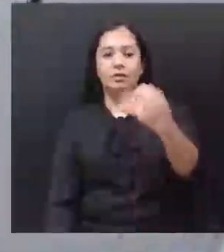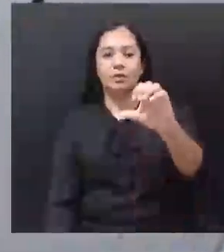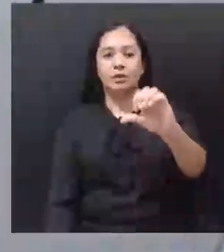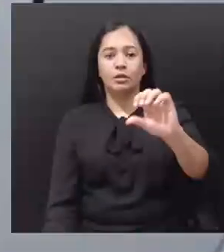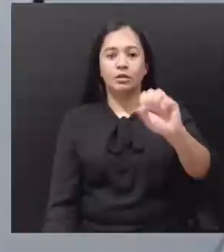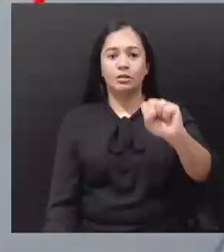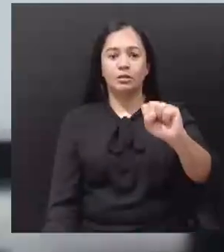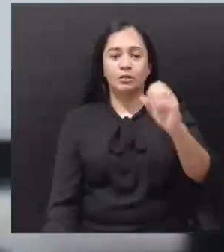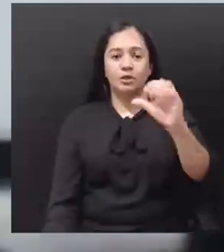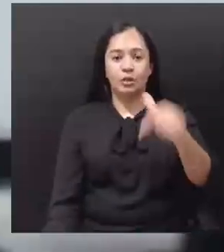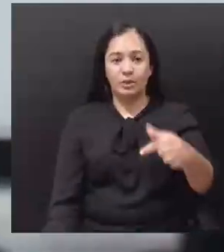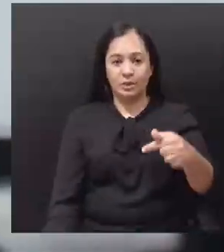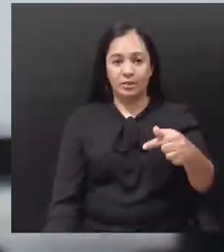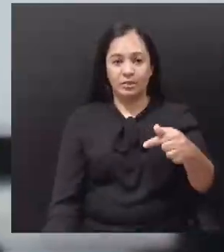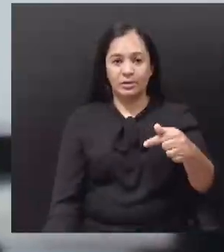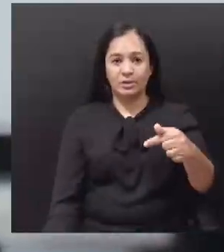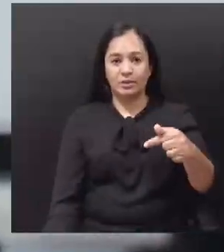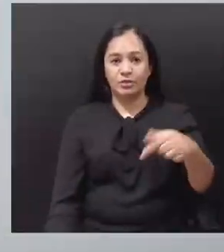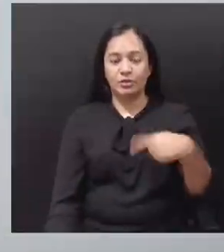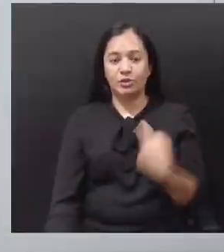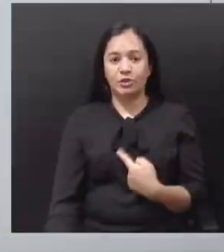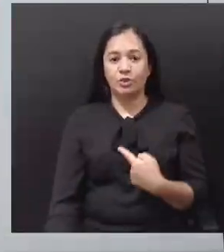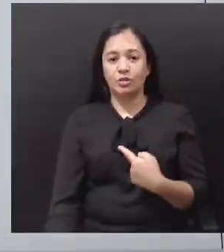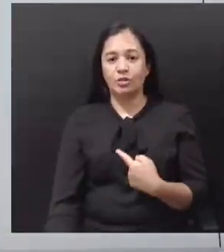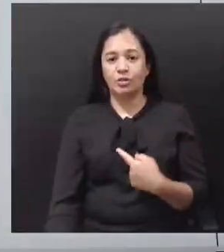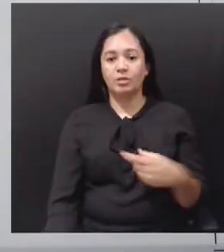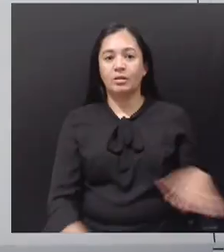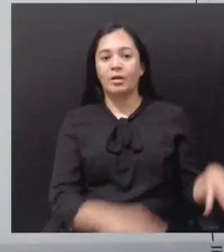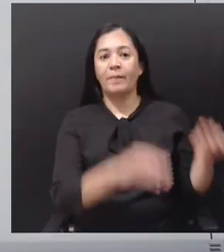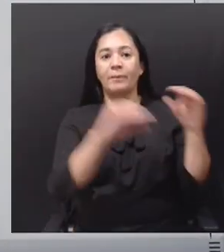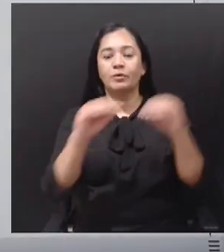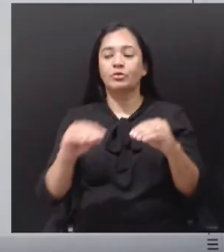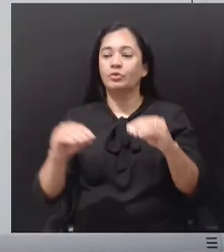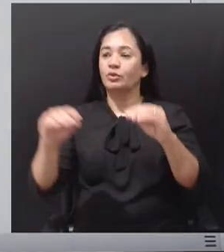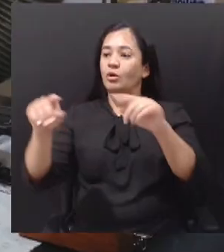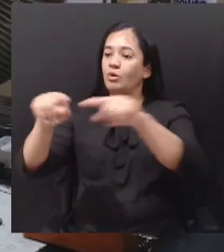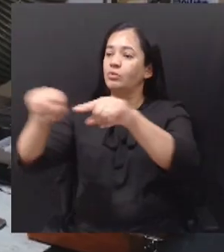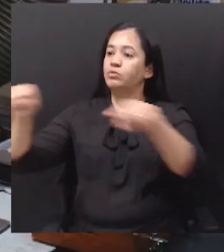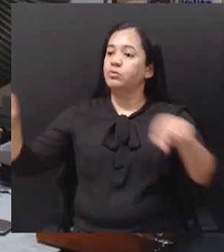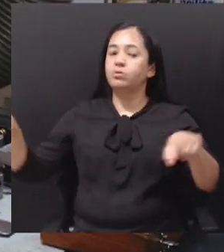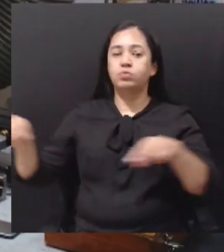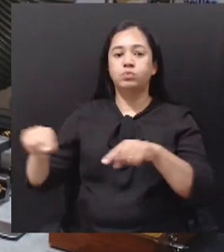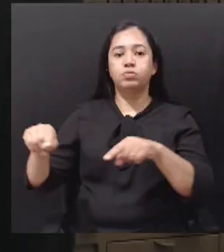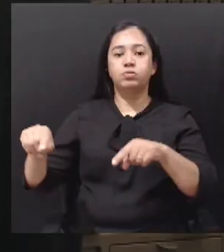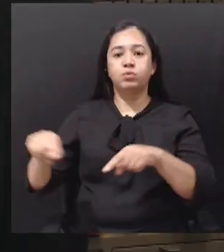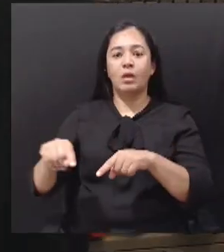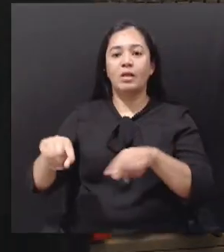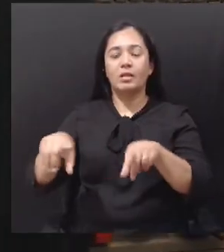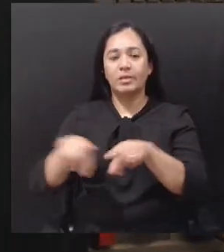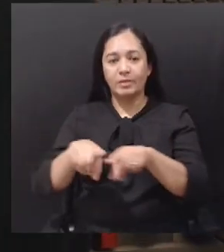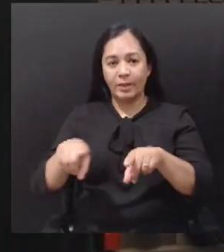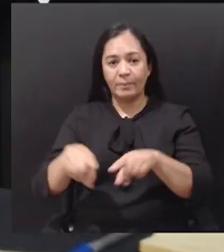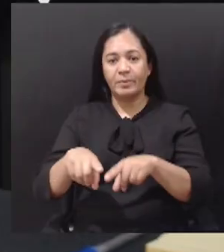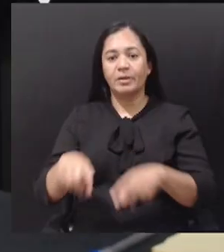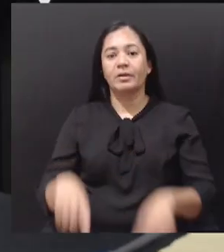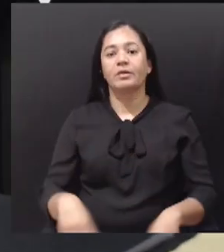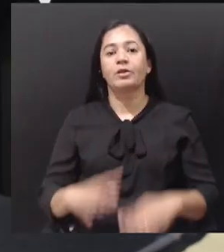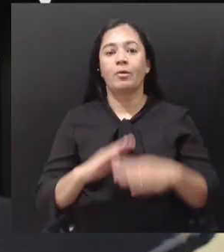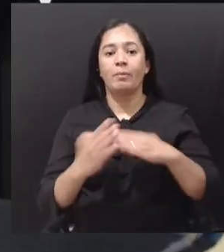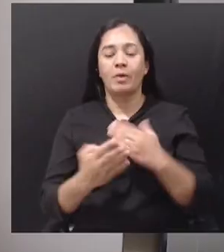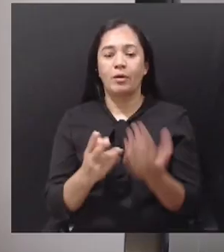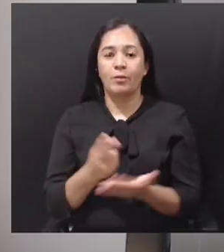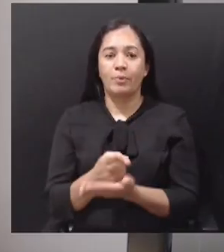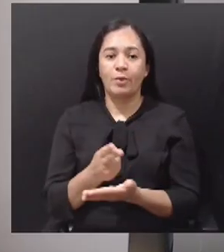1987, a gente mudou para um barracão, lá também nesse bairro Santa Cândida, onde hoje é o